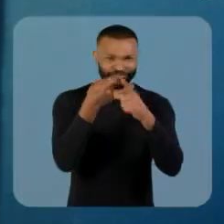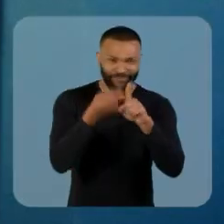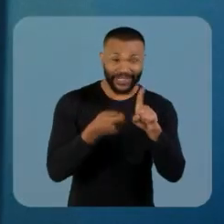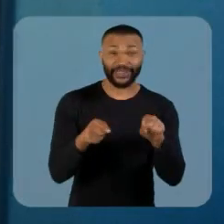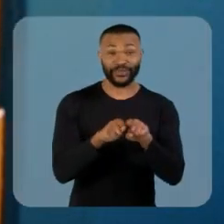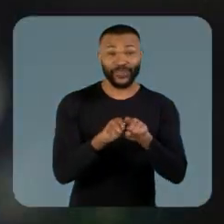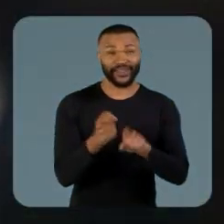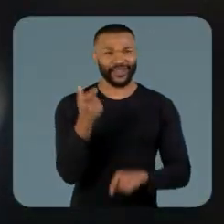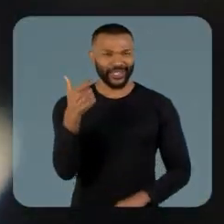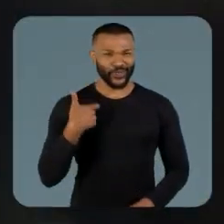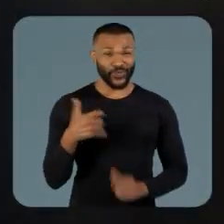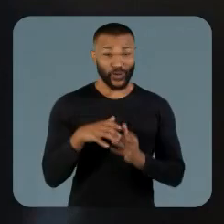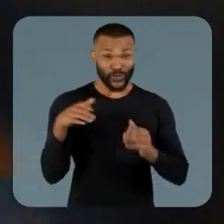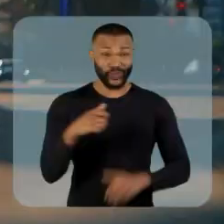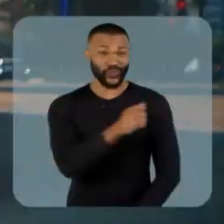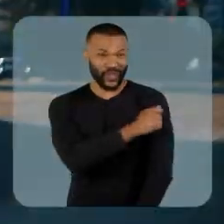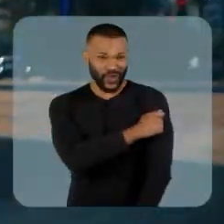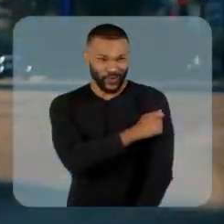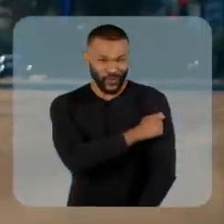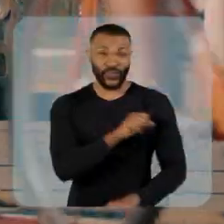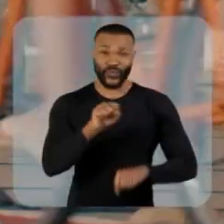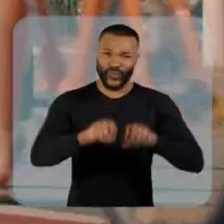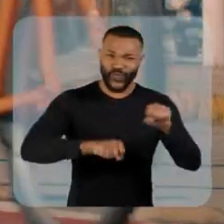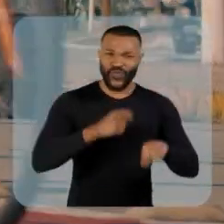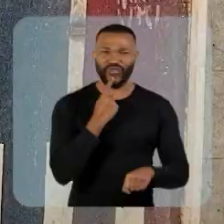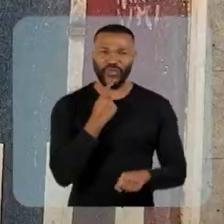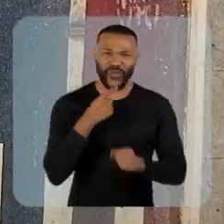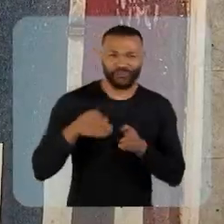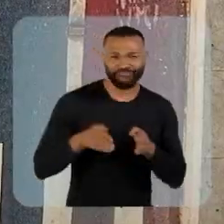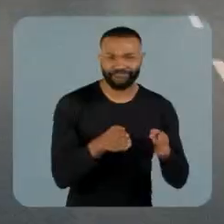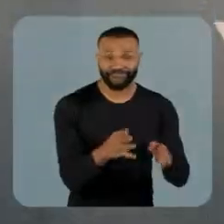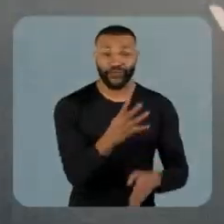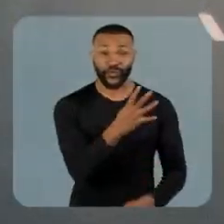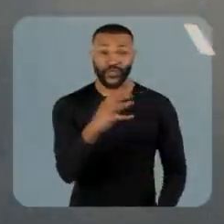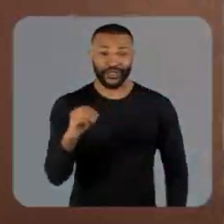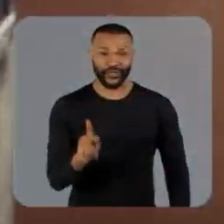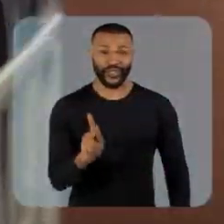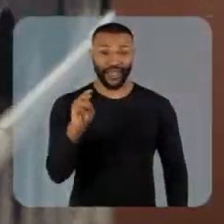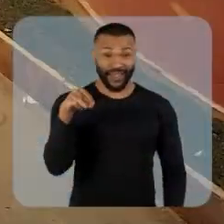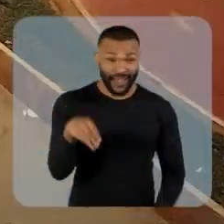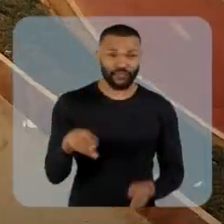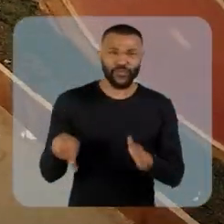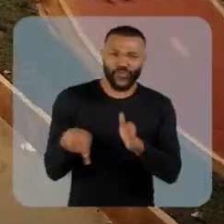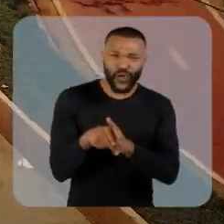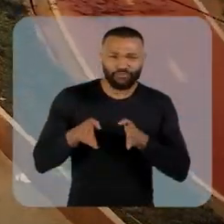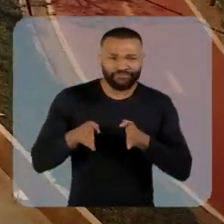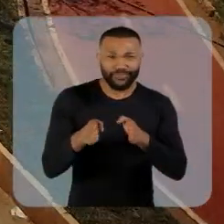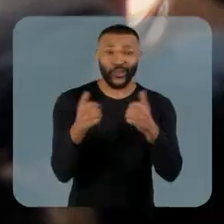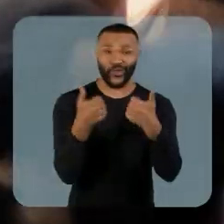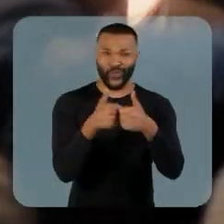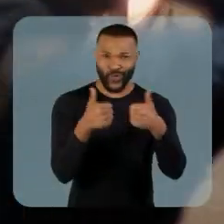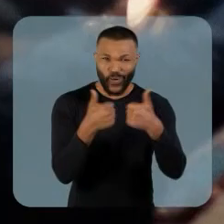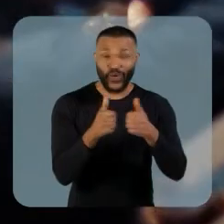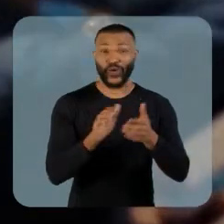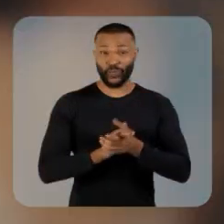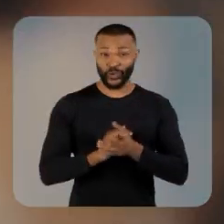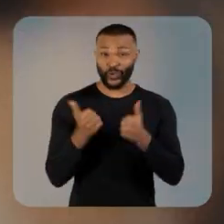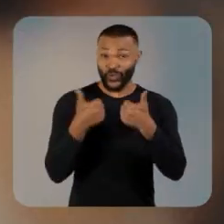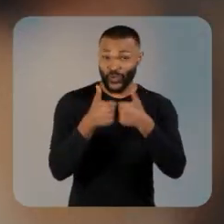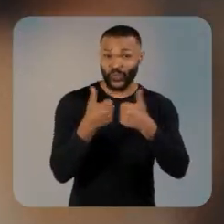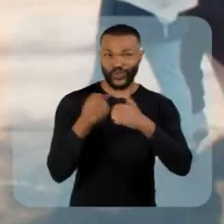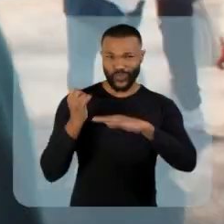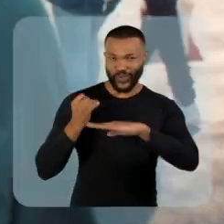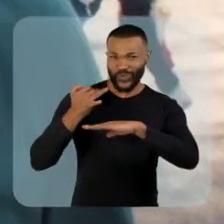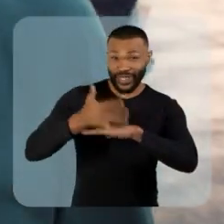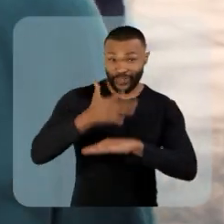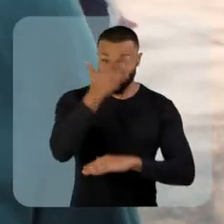o passe do idoso e do estudante, as ciclovias, 400 quilômetros de faixas e corredores e o ônibus da